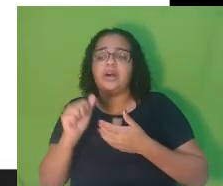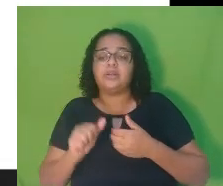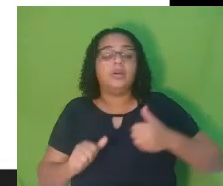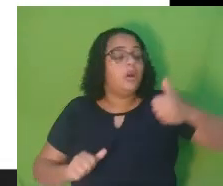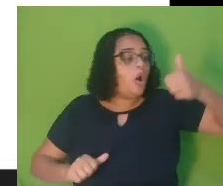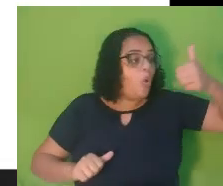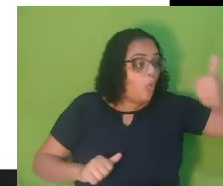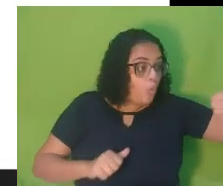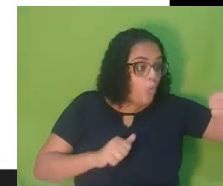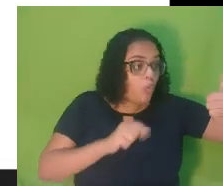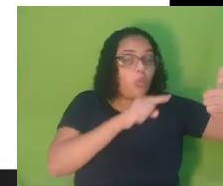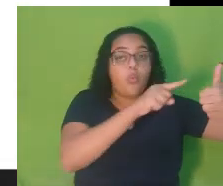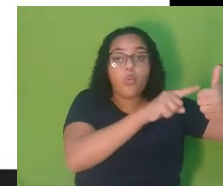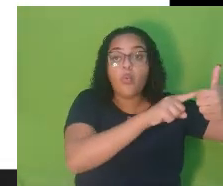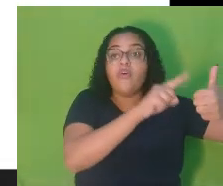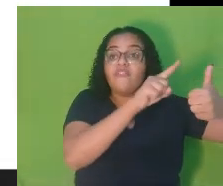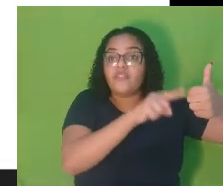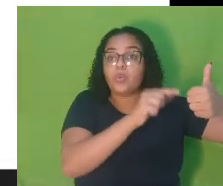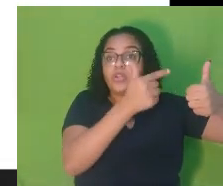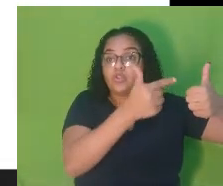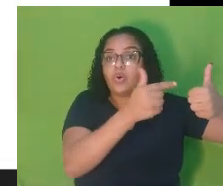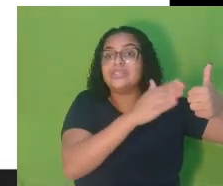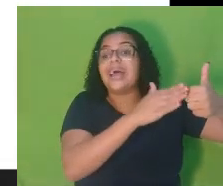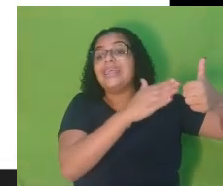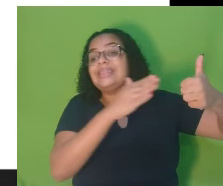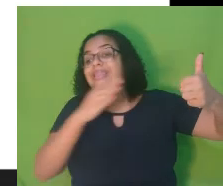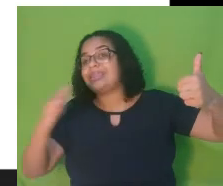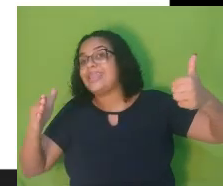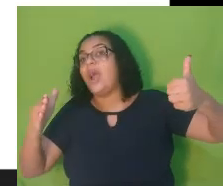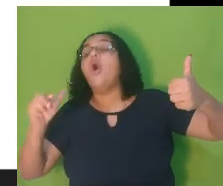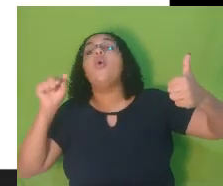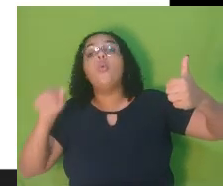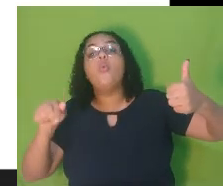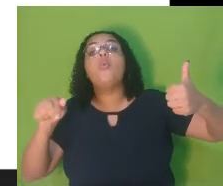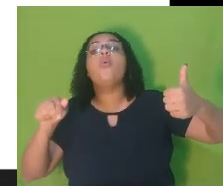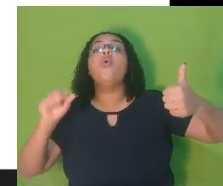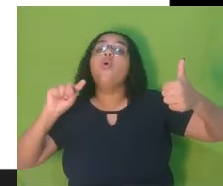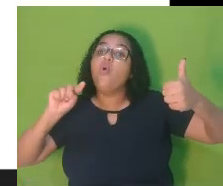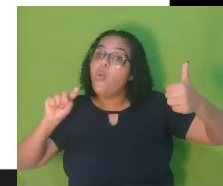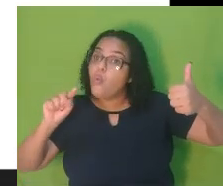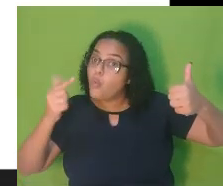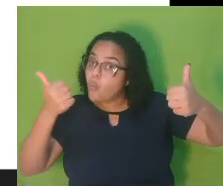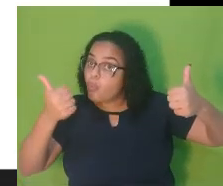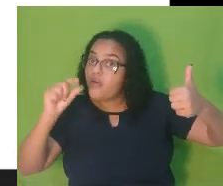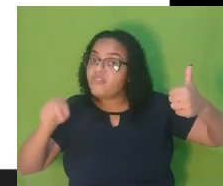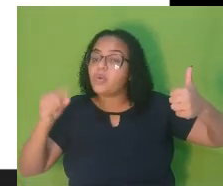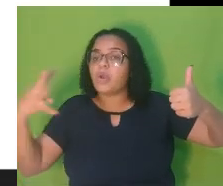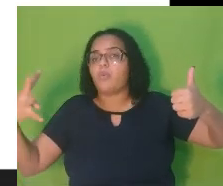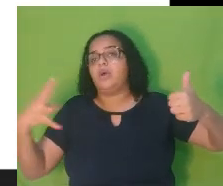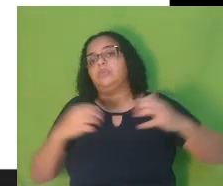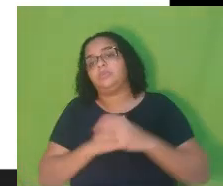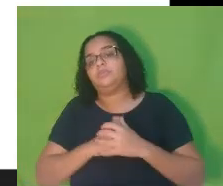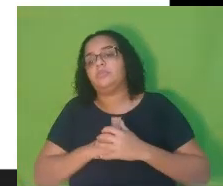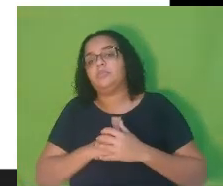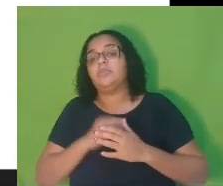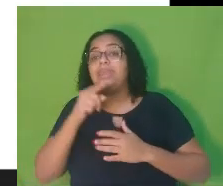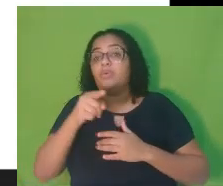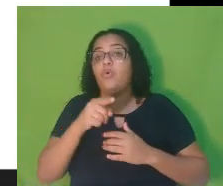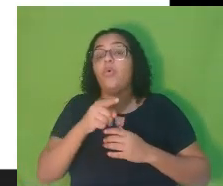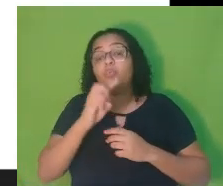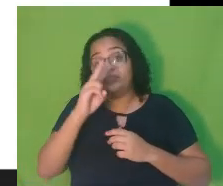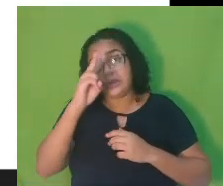1 e 1,4, ou seja, ele está entre esses dois números. Então,